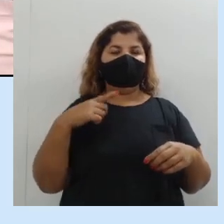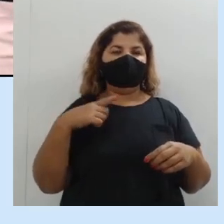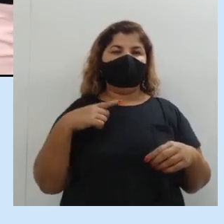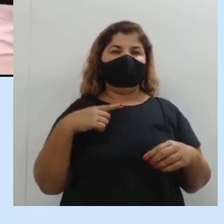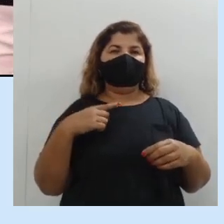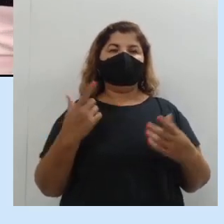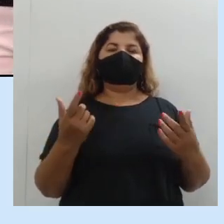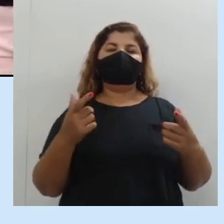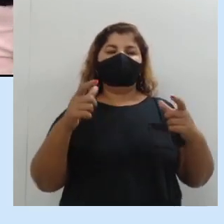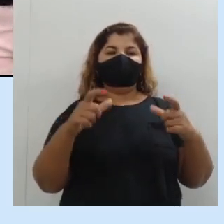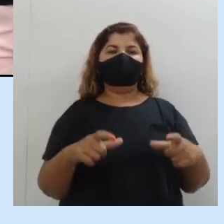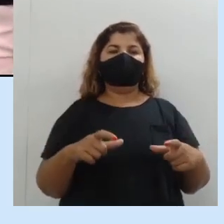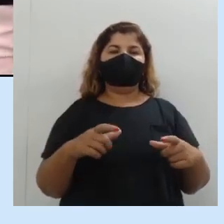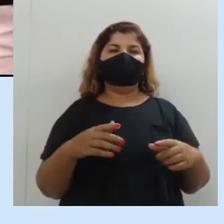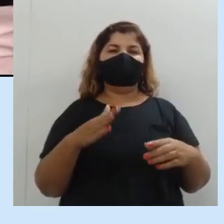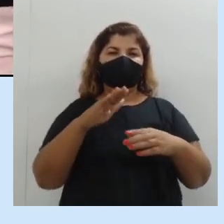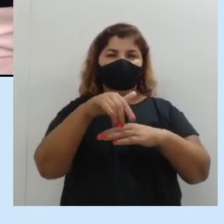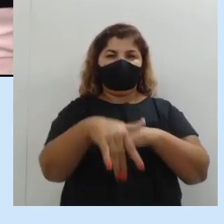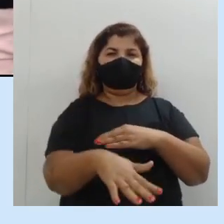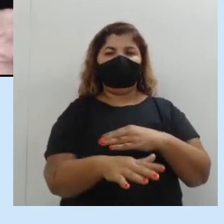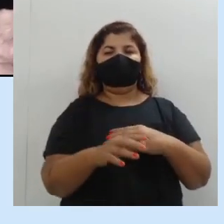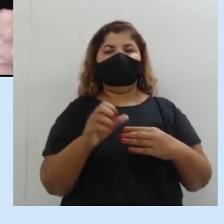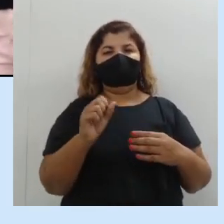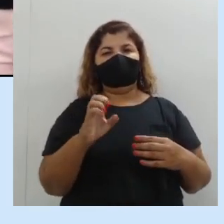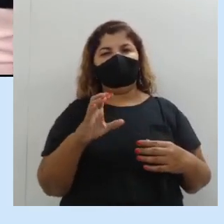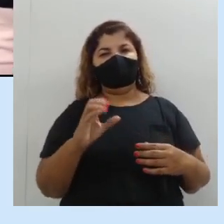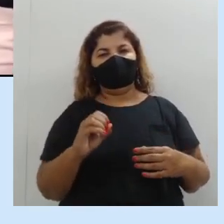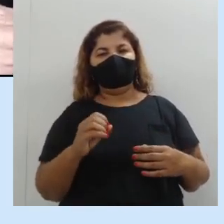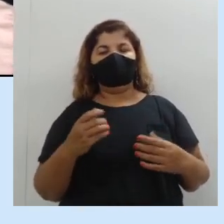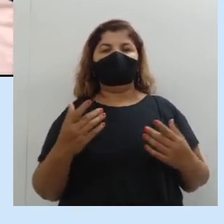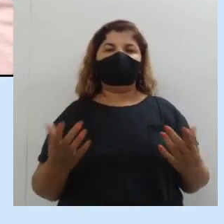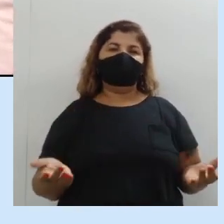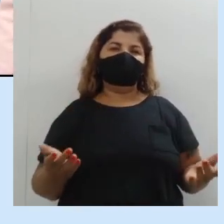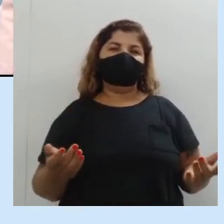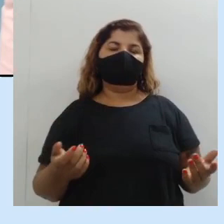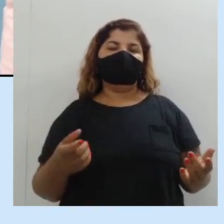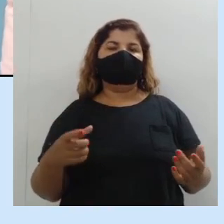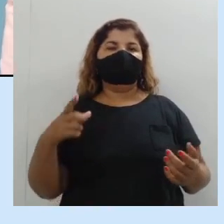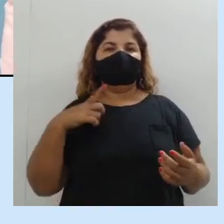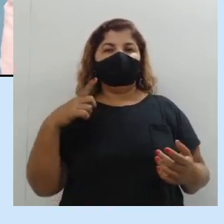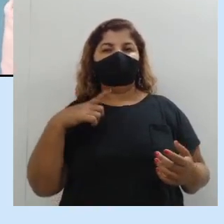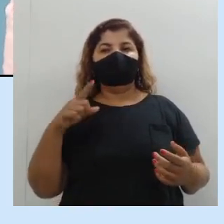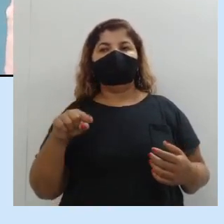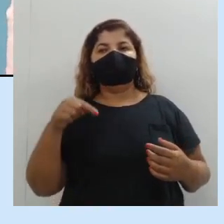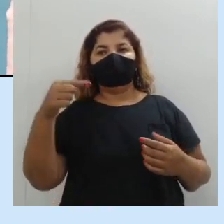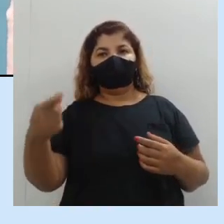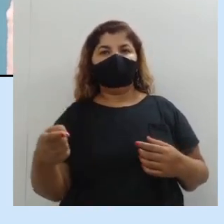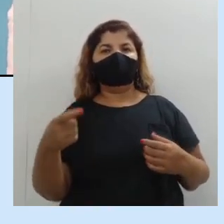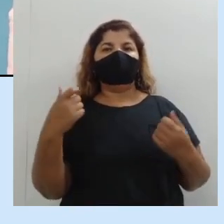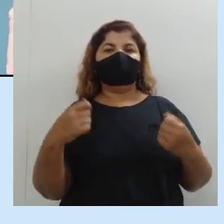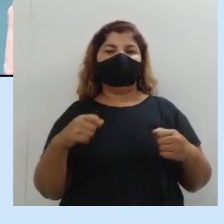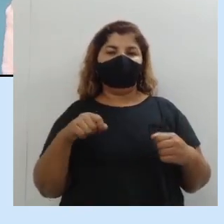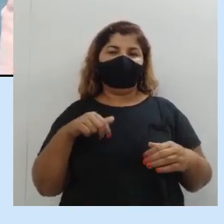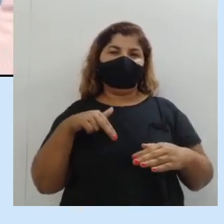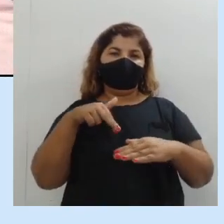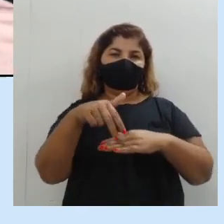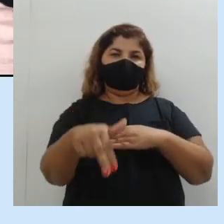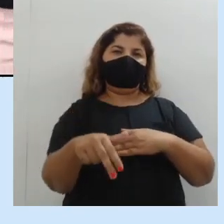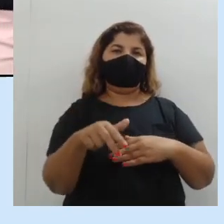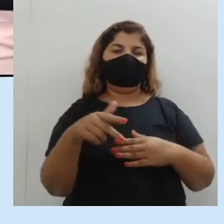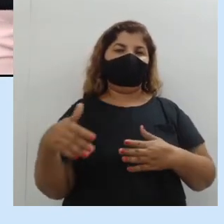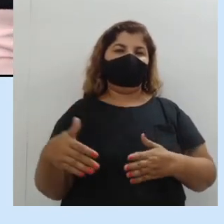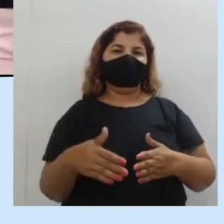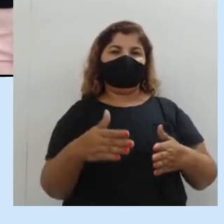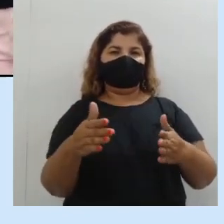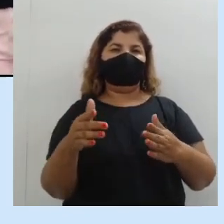bem cuidado sobre o rio seco e passos além temos que atravessar um ribeirão sobre uma